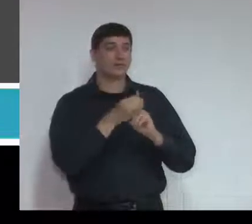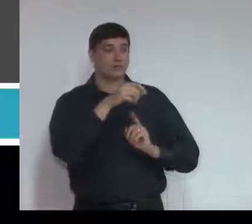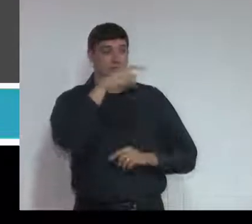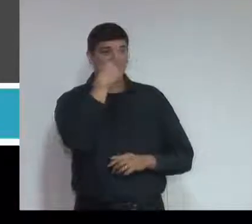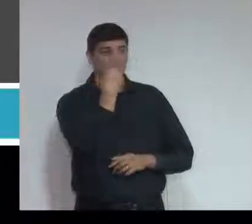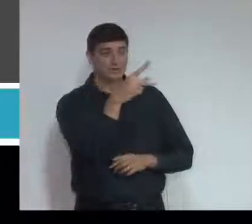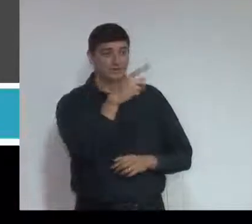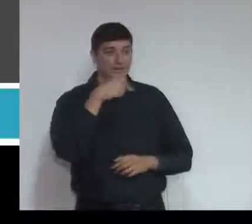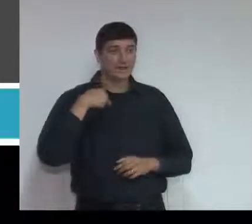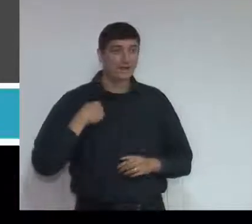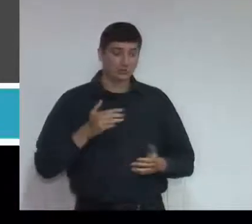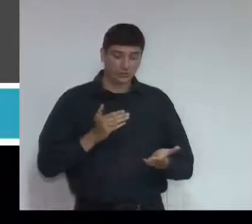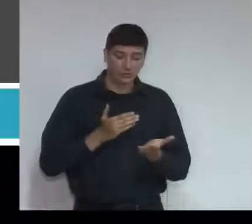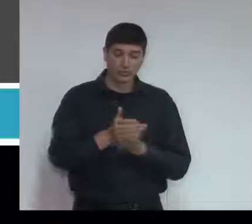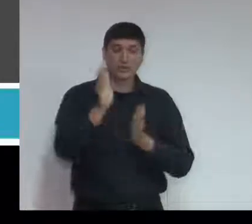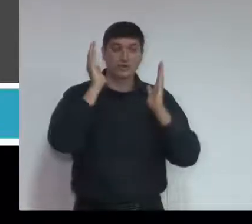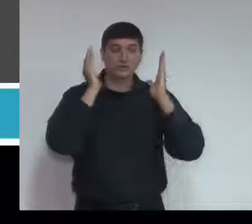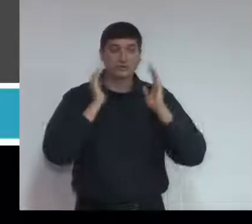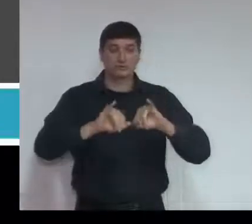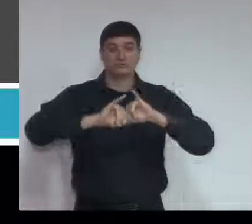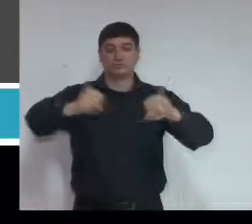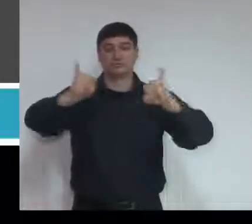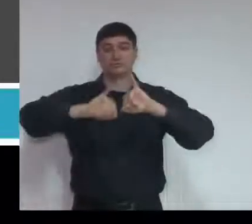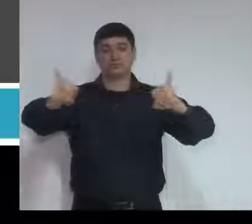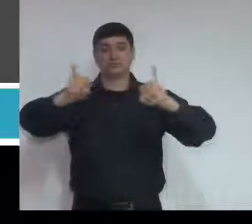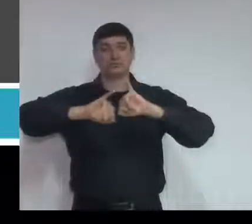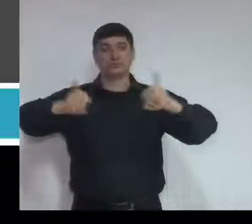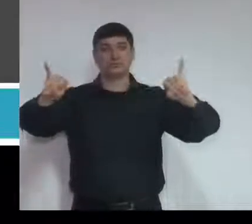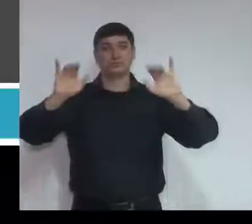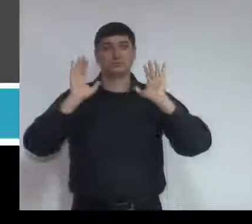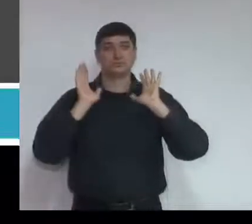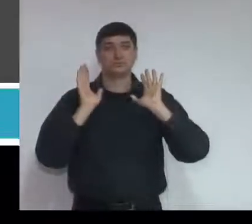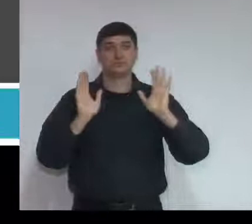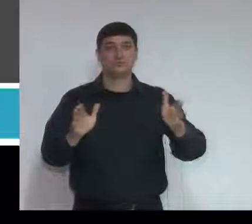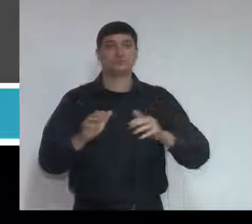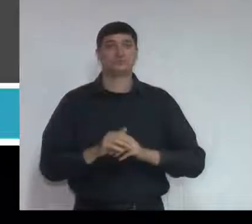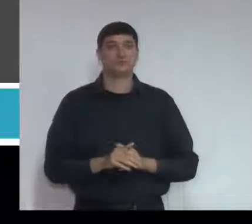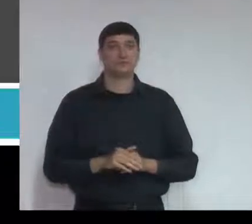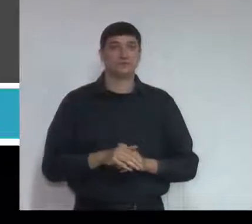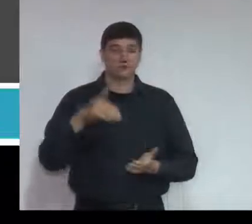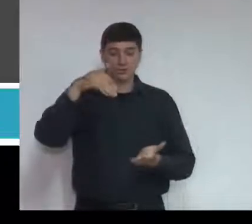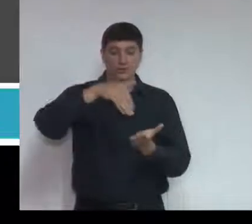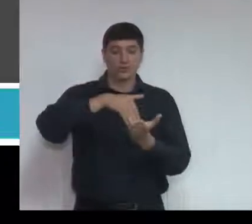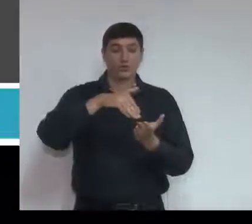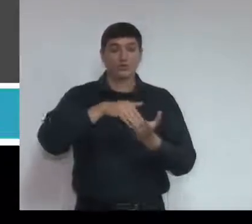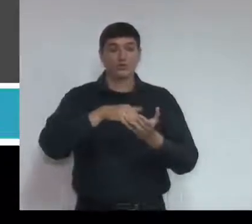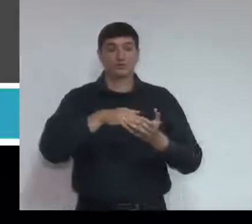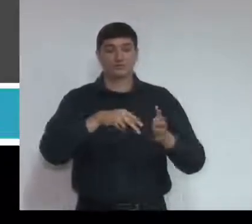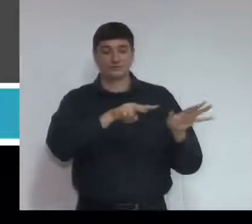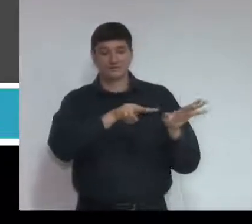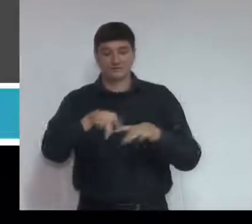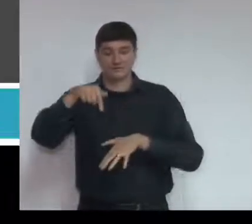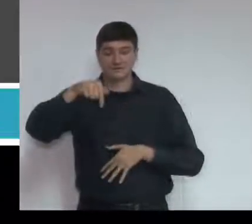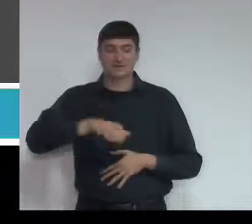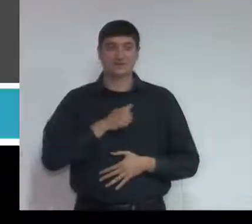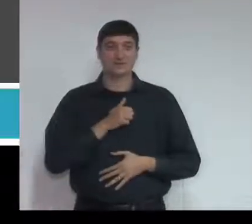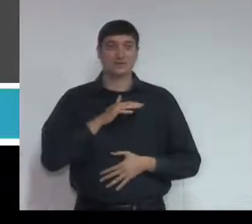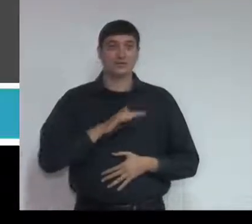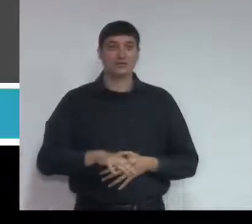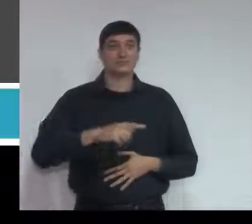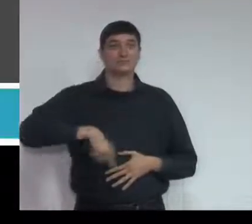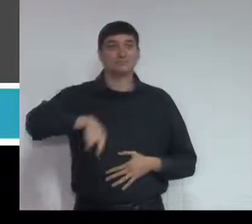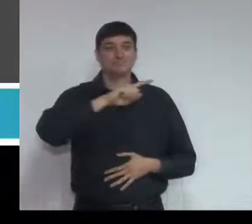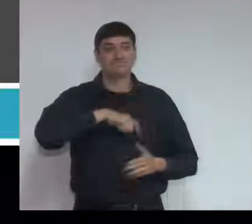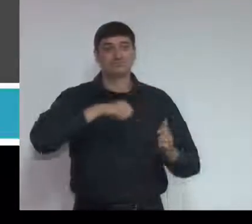a gente comece a divulgação. Então, sempre um tema na última semana de agosto, a gente deve defender um pouquinho,